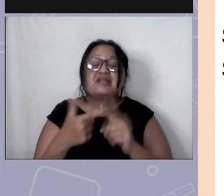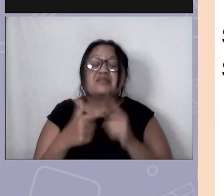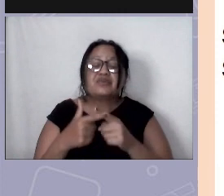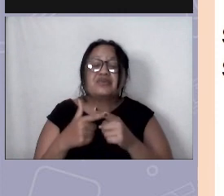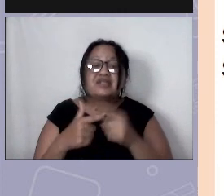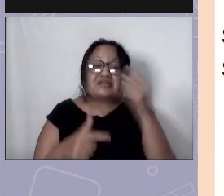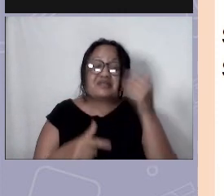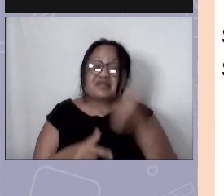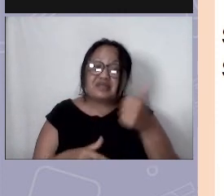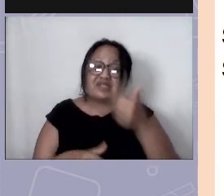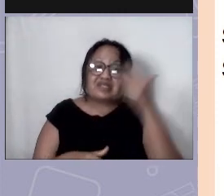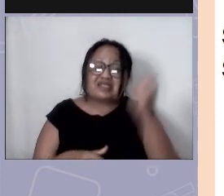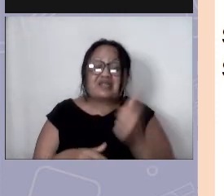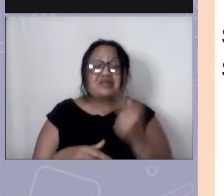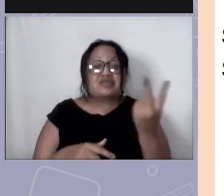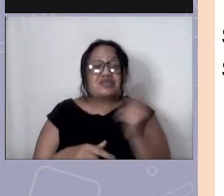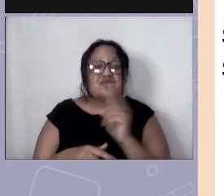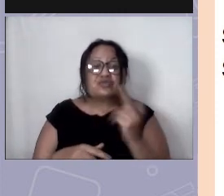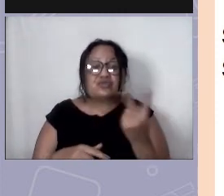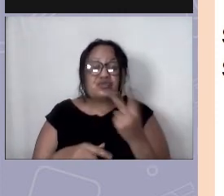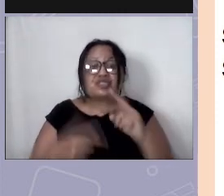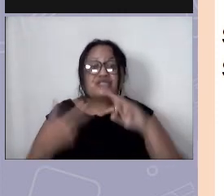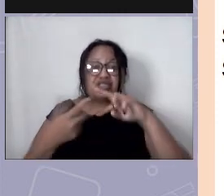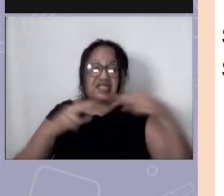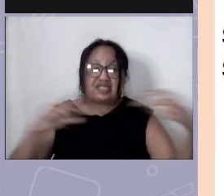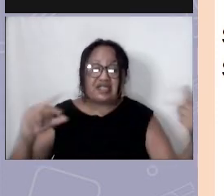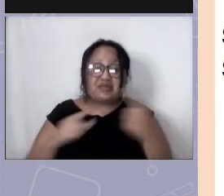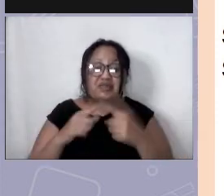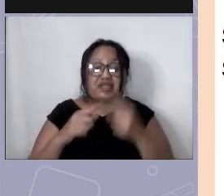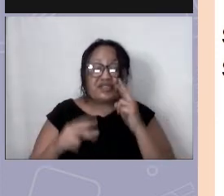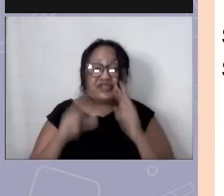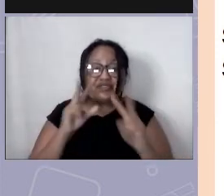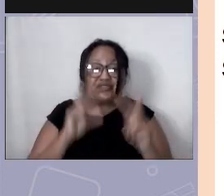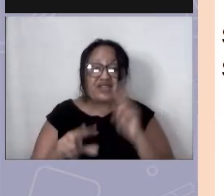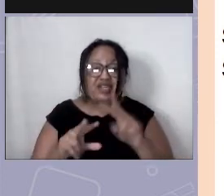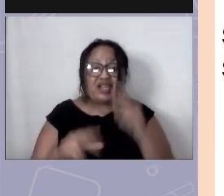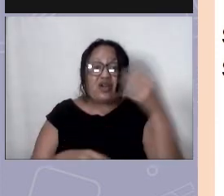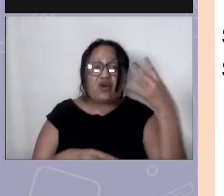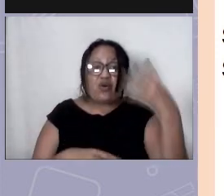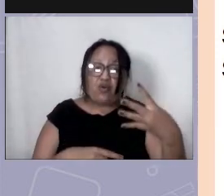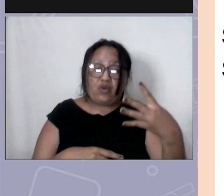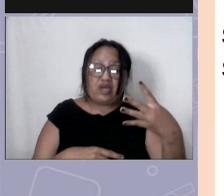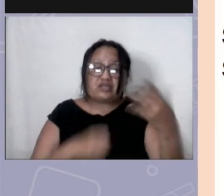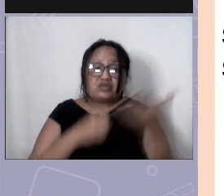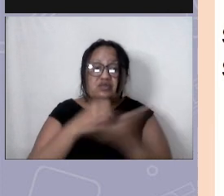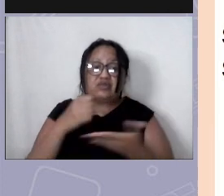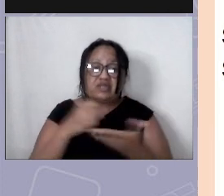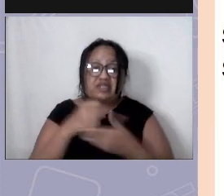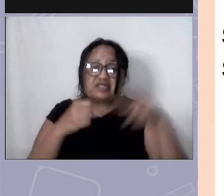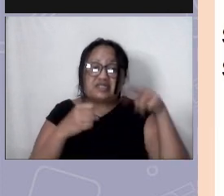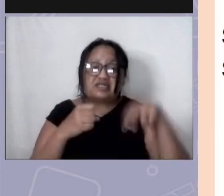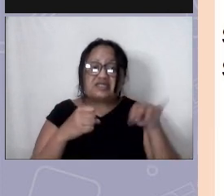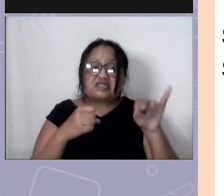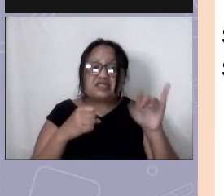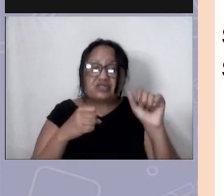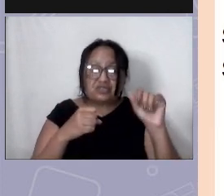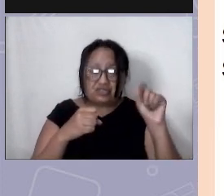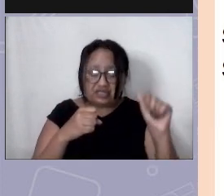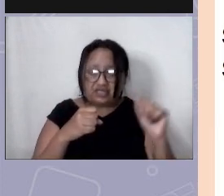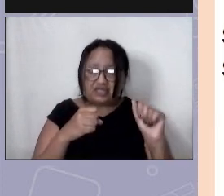porque a gente vê aí ao longo das sequências que a gente tem quatro tipos de bases nitrogenadas adenina